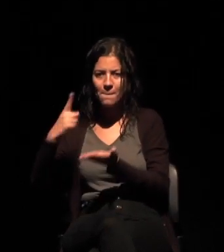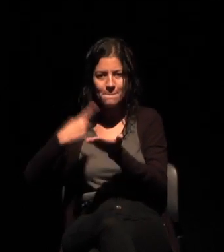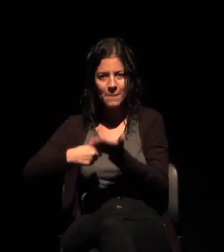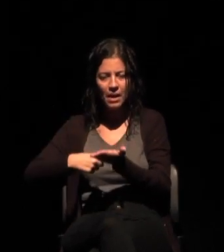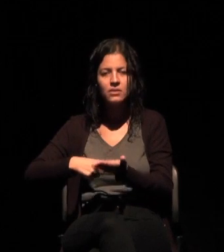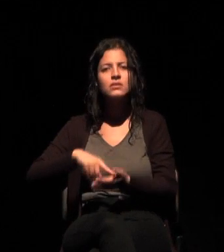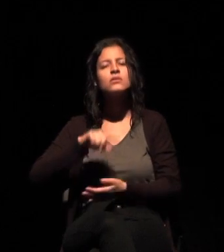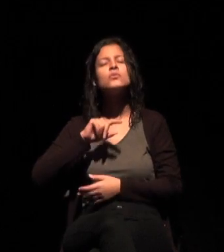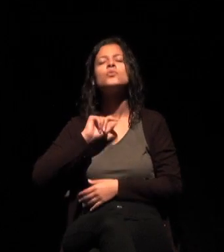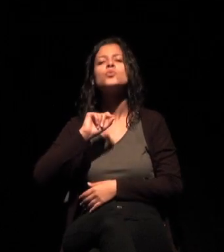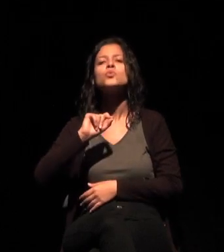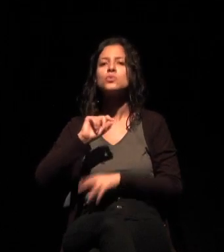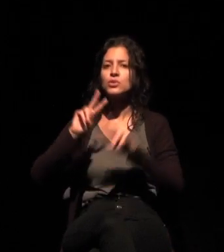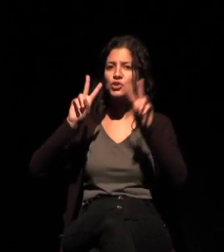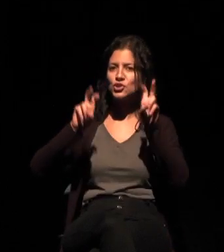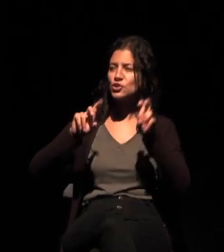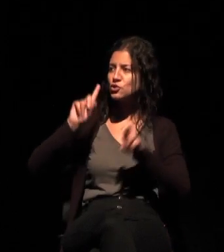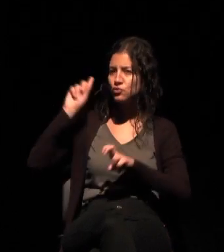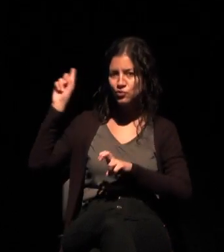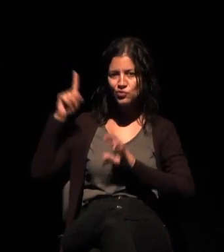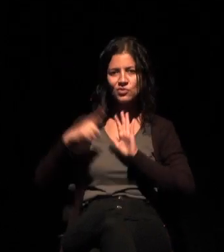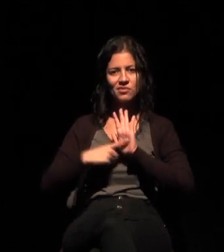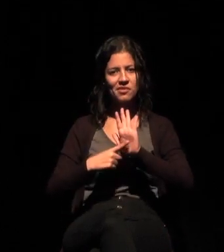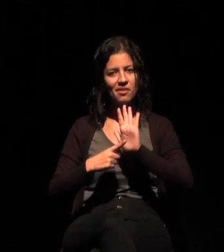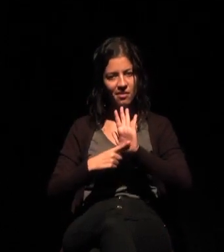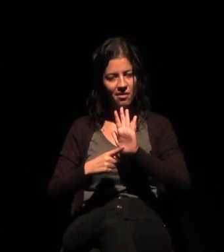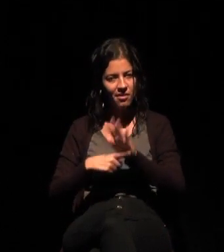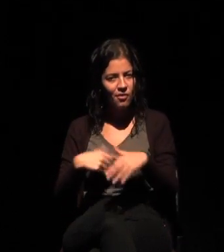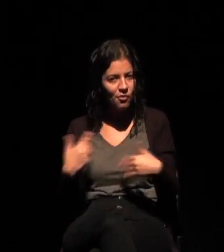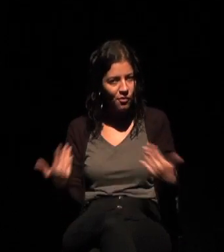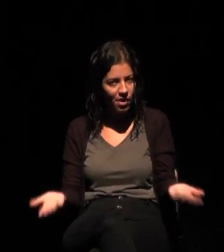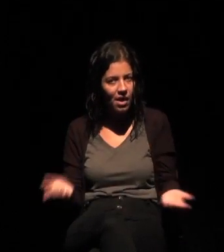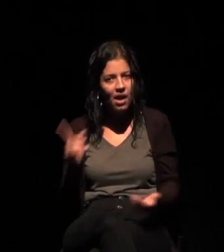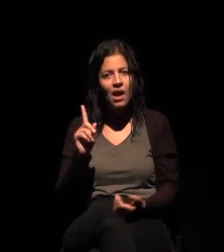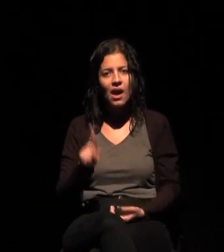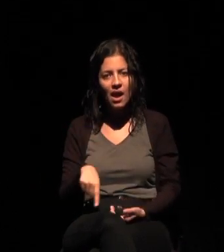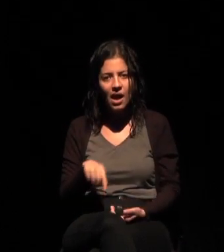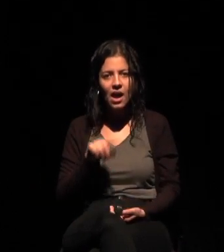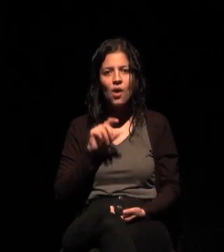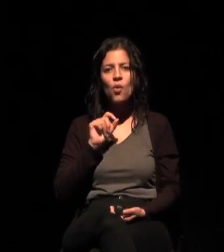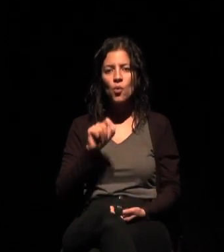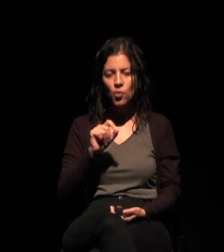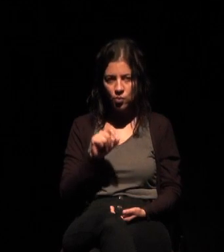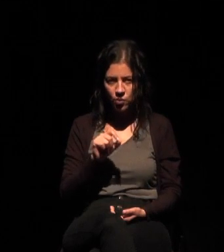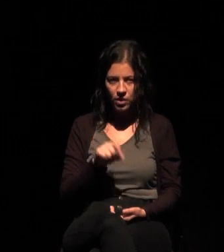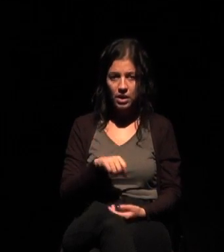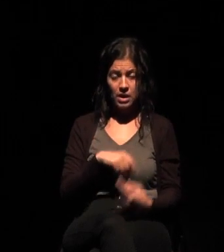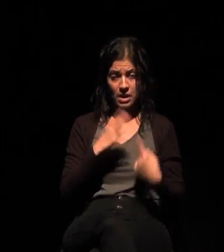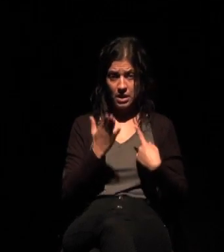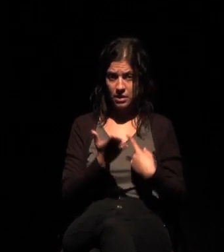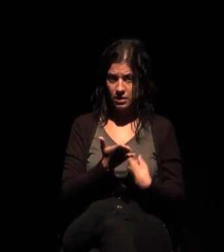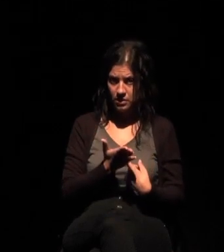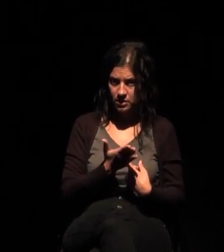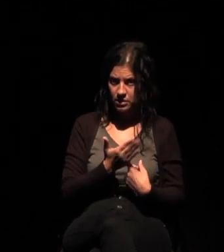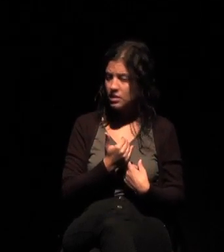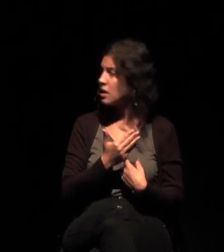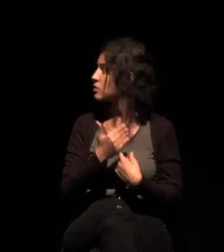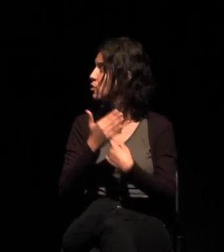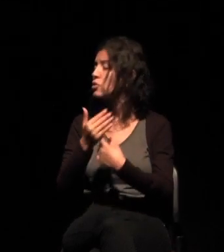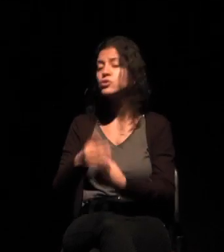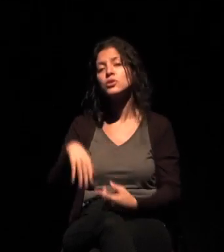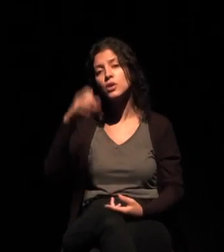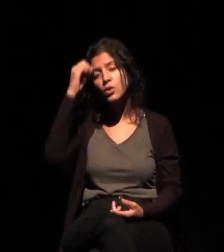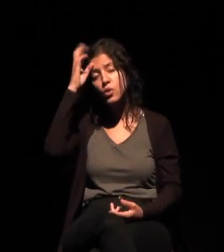que trabalhar é é duale lado da transferência de tecnologia ou do conhecimento